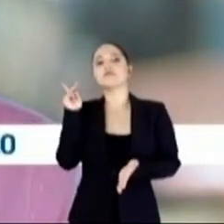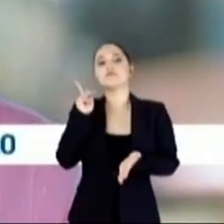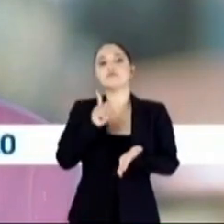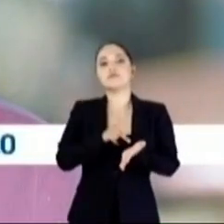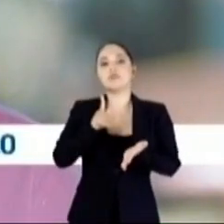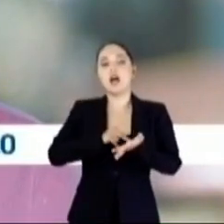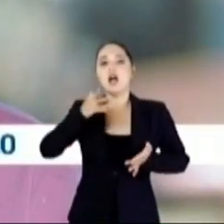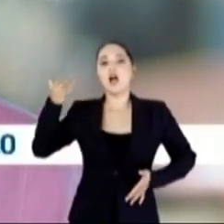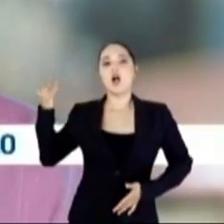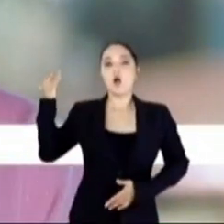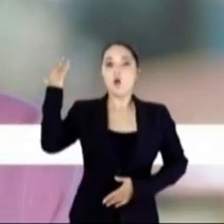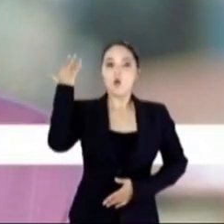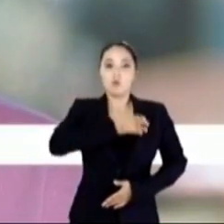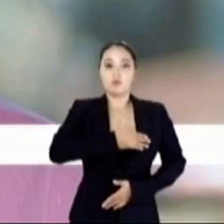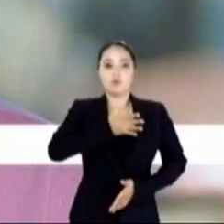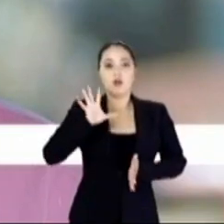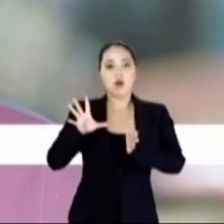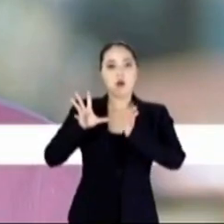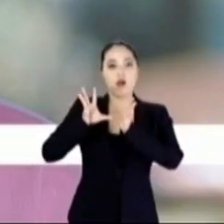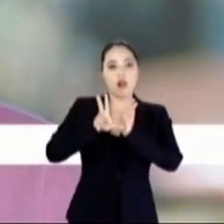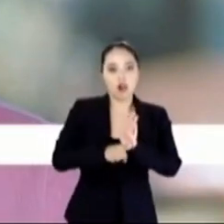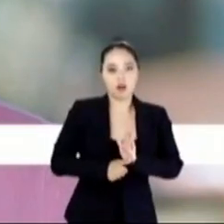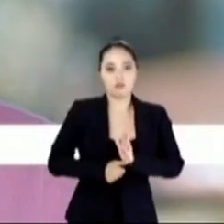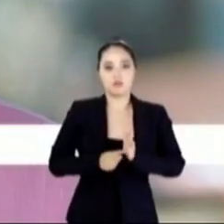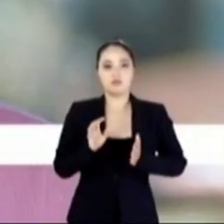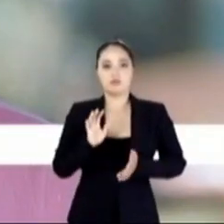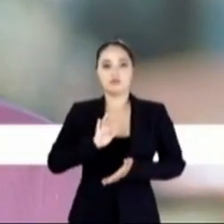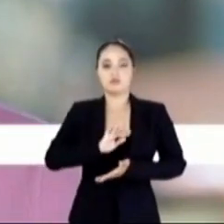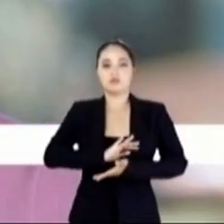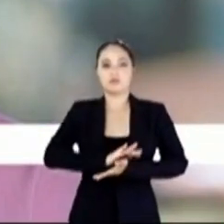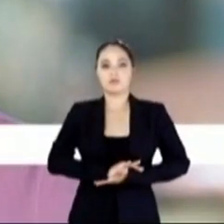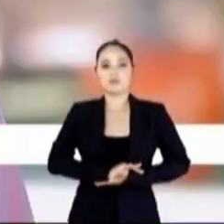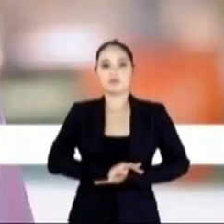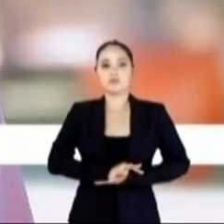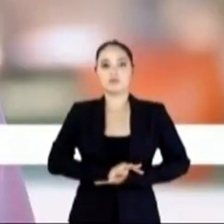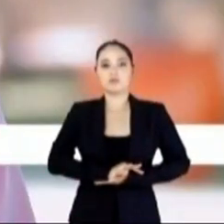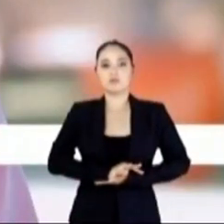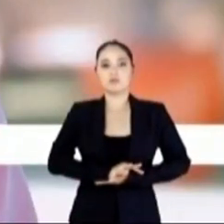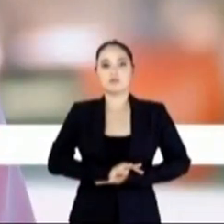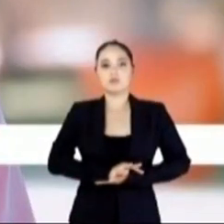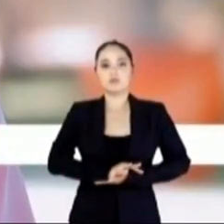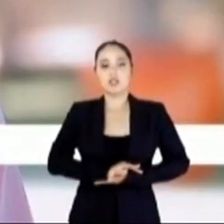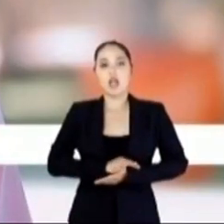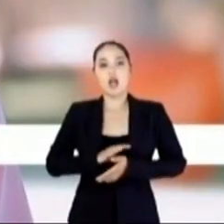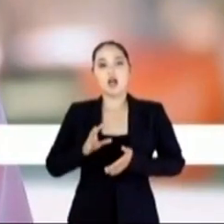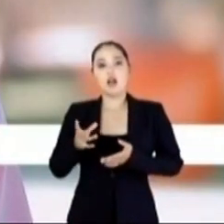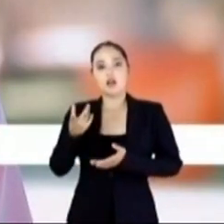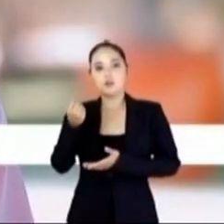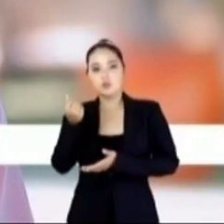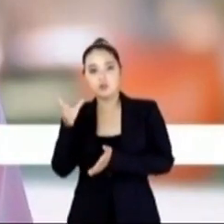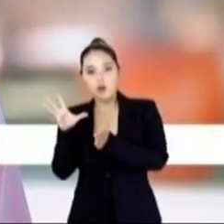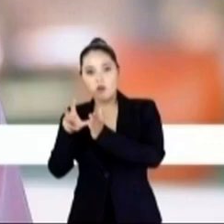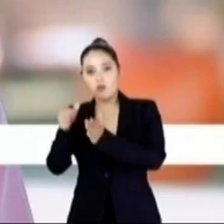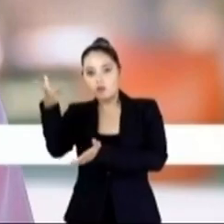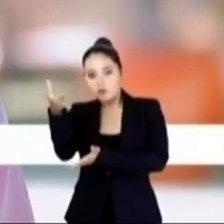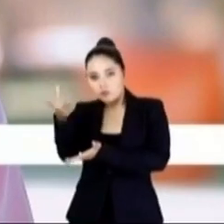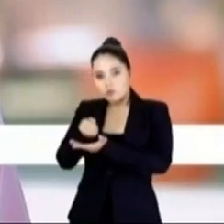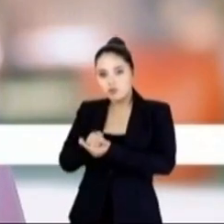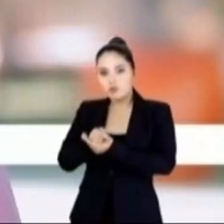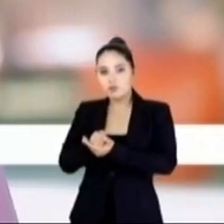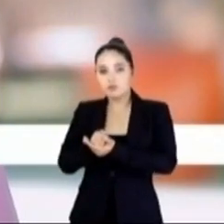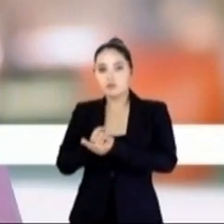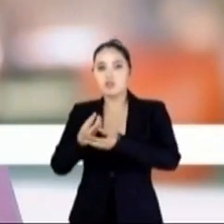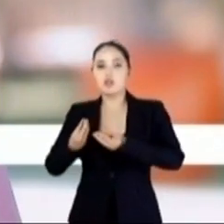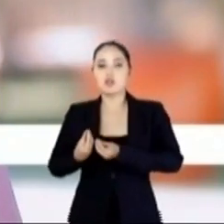da corrupção e do desvio de recursos públicos. Recuperar o dinheiro desviado